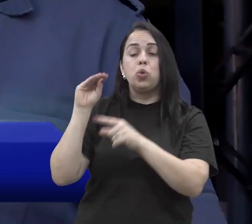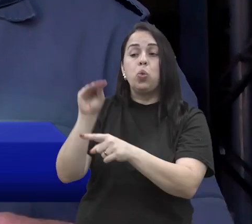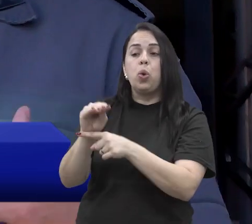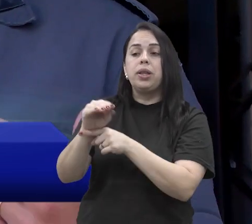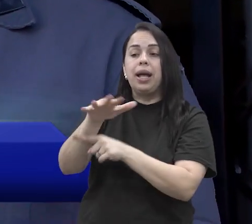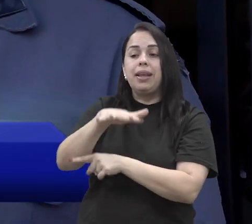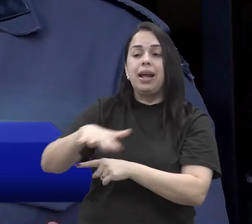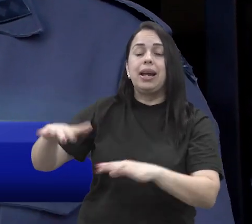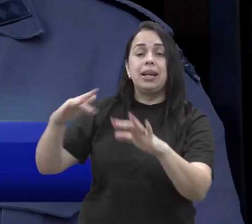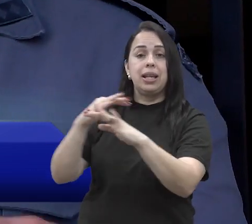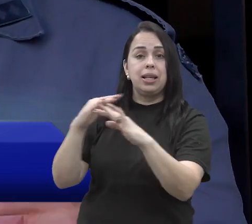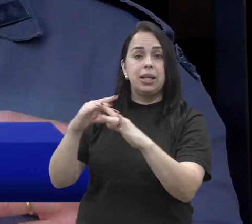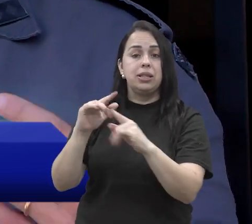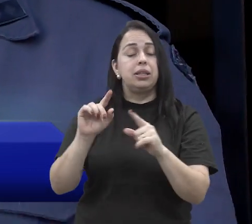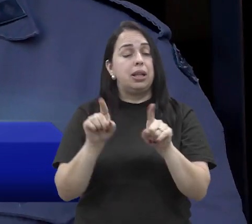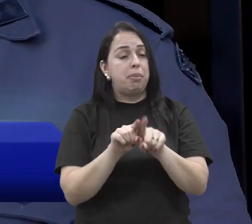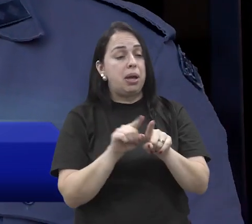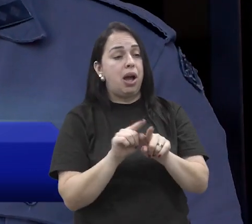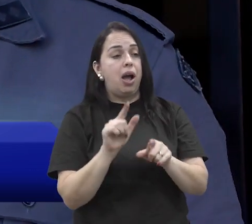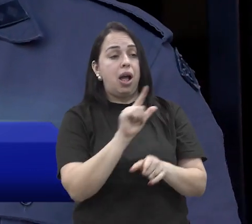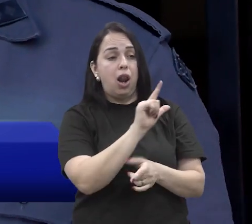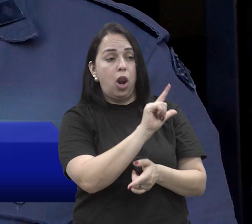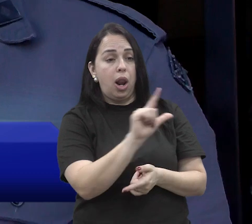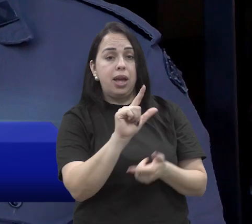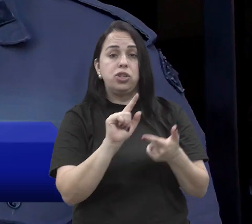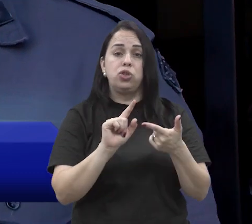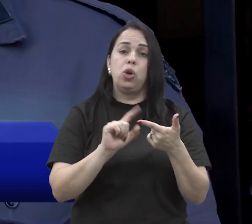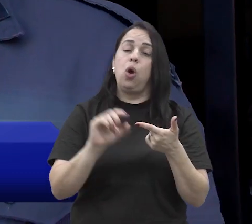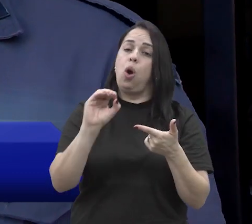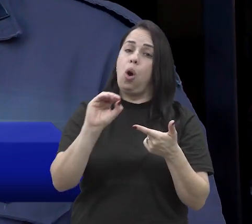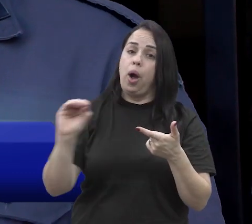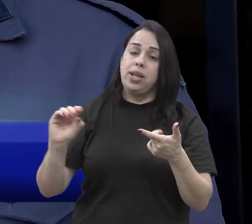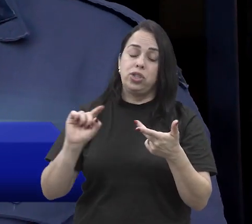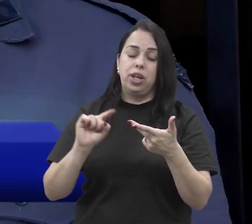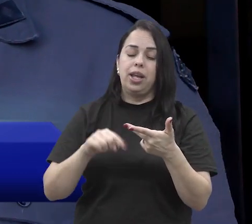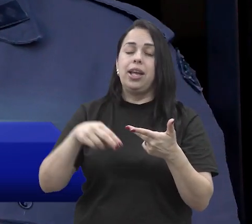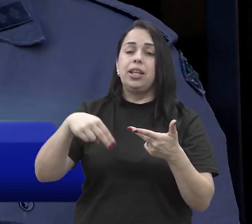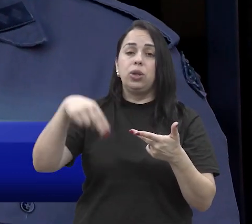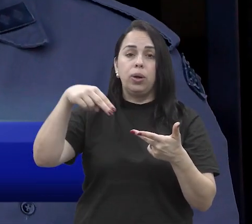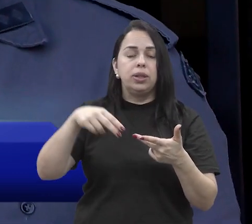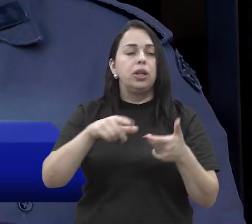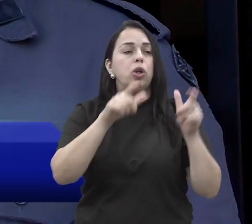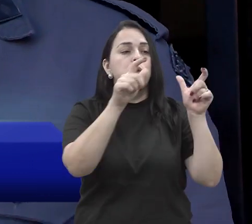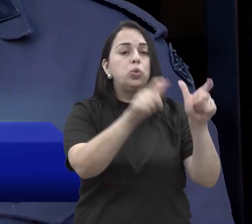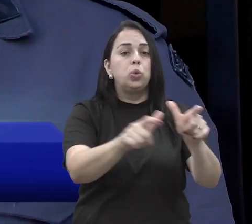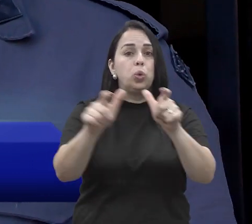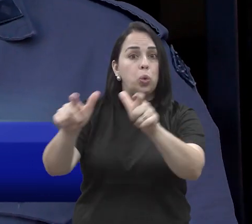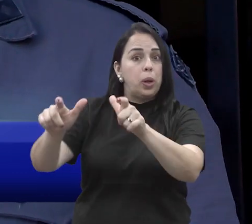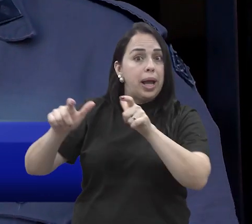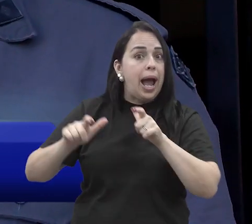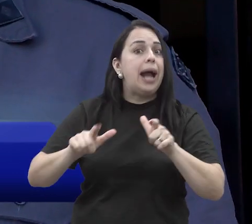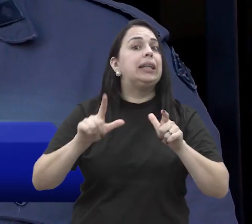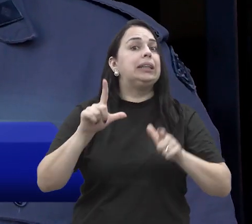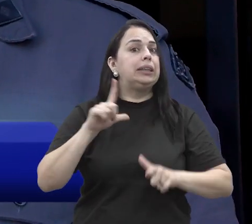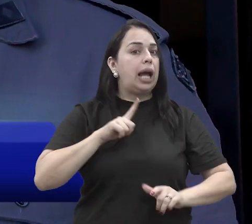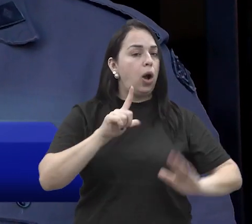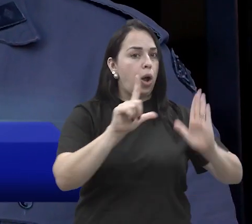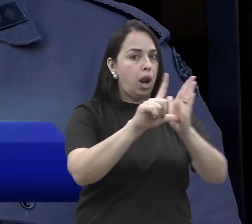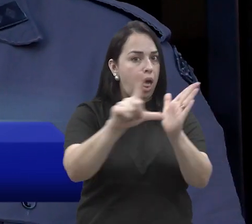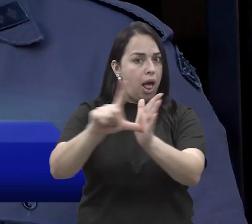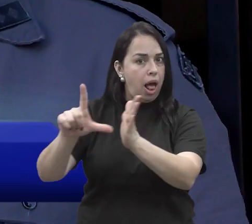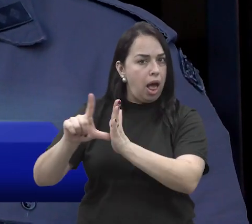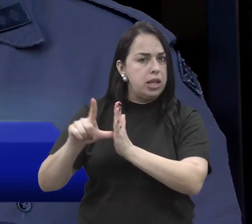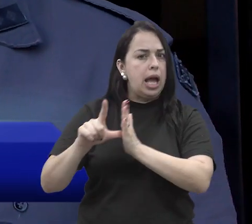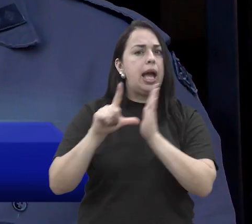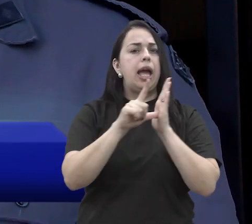região central, parte das regiões leste e oeste e a região norte. Então todos os centros comerciais e todas as áreas onde haverá fluxo